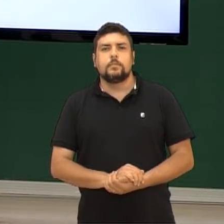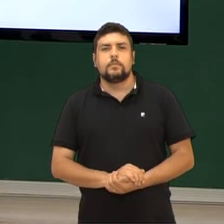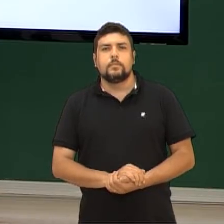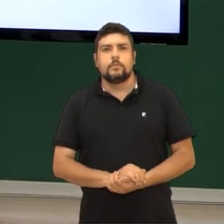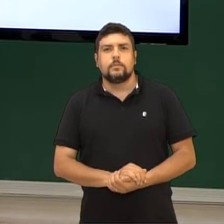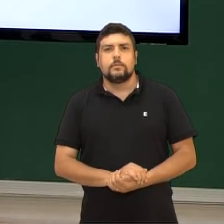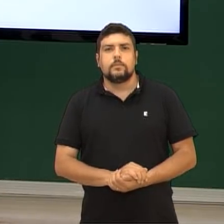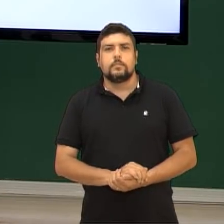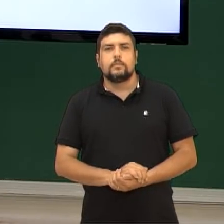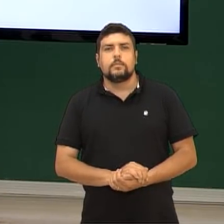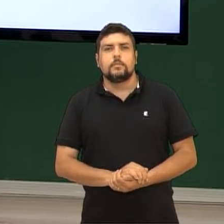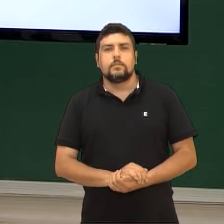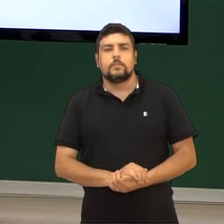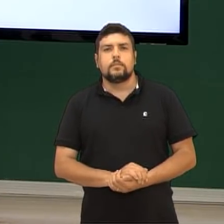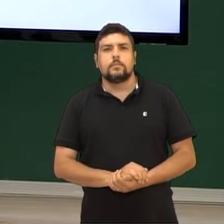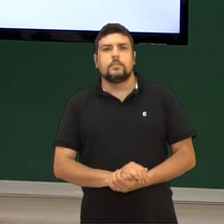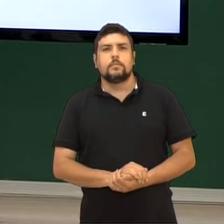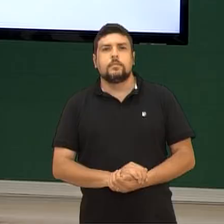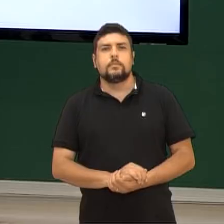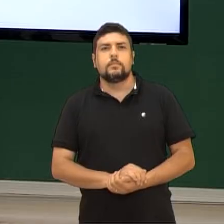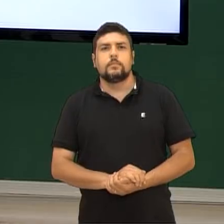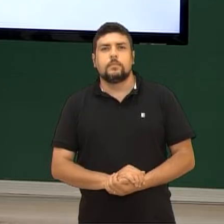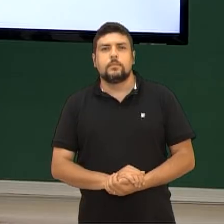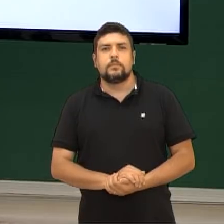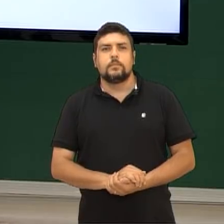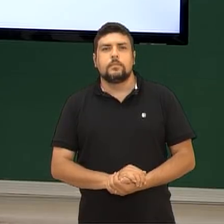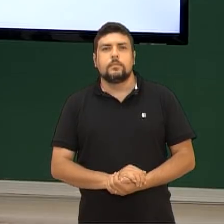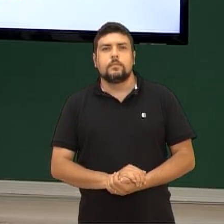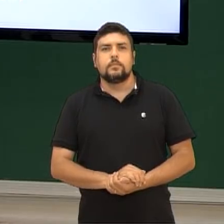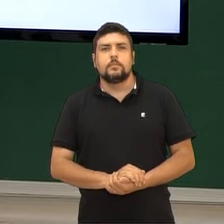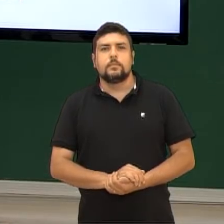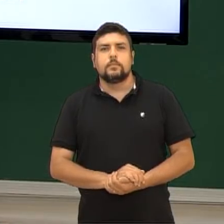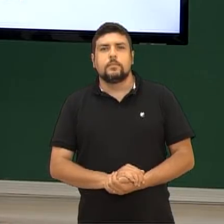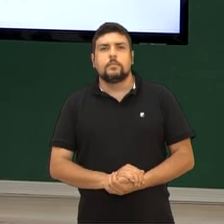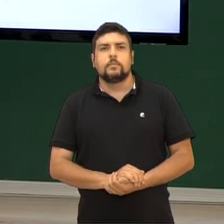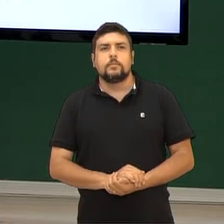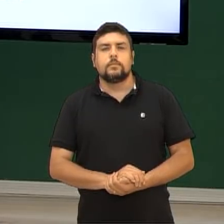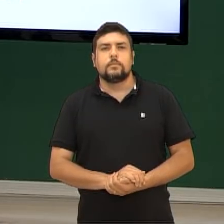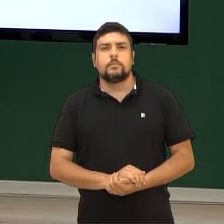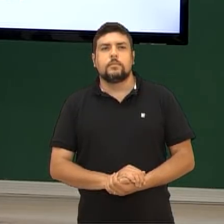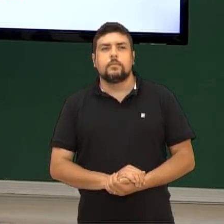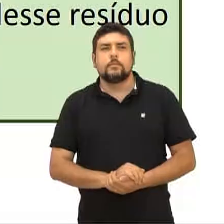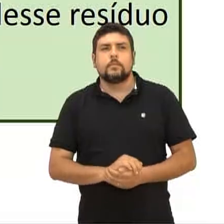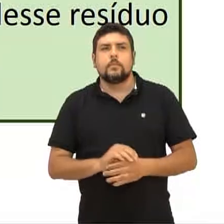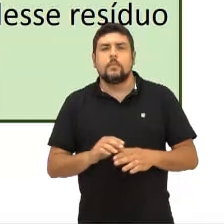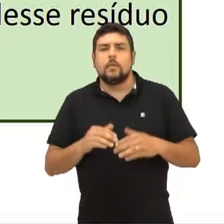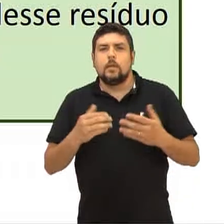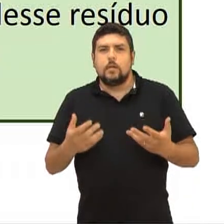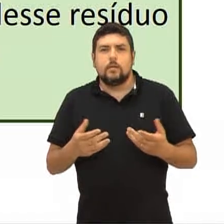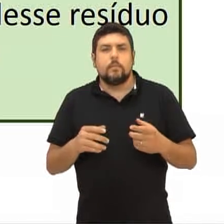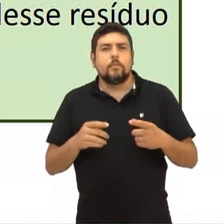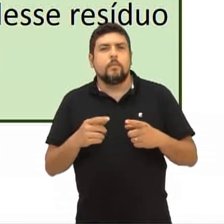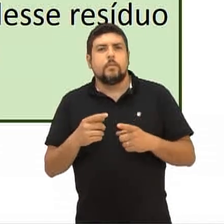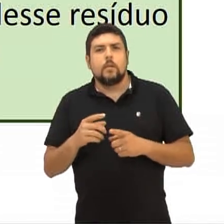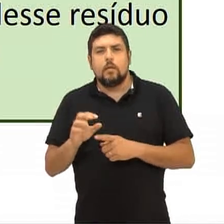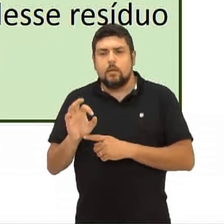68,75% desse todo 16. A forma